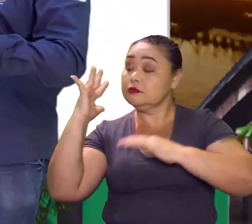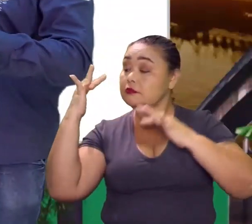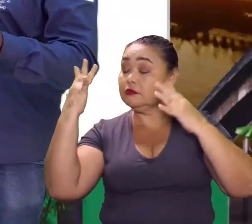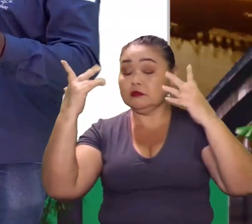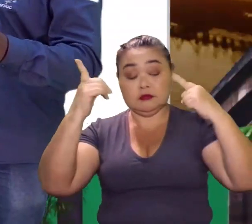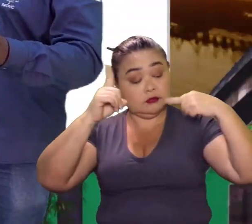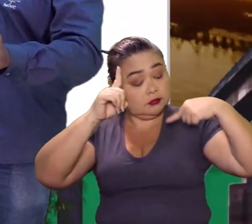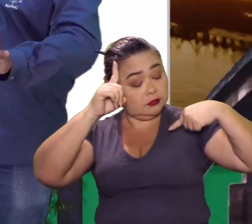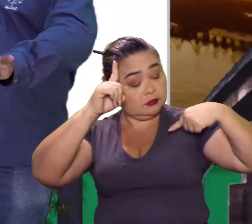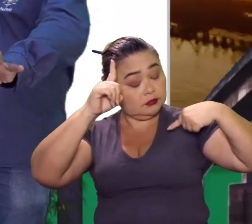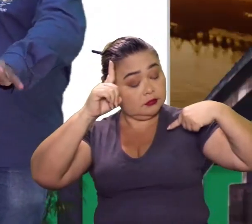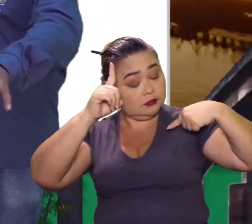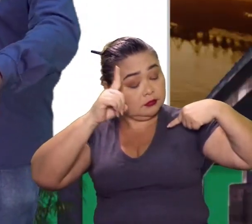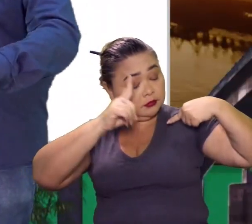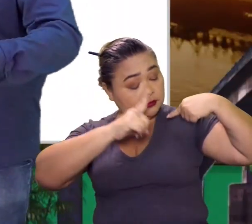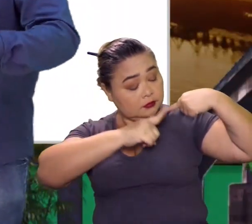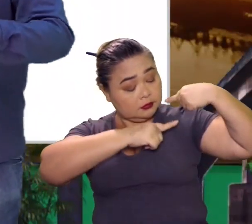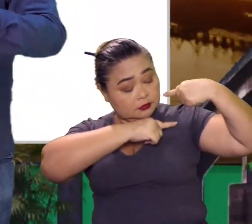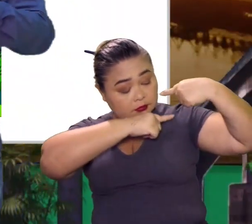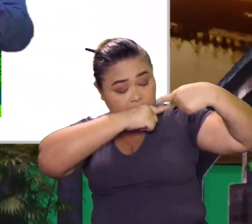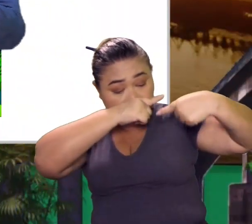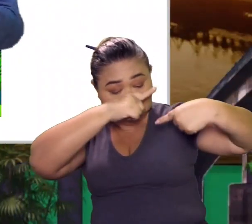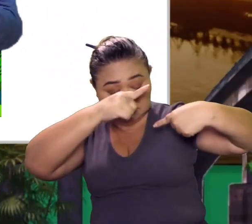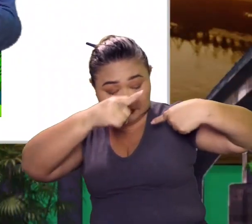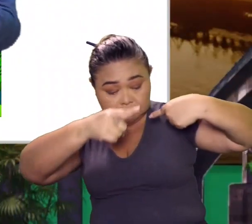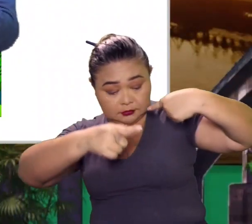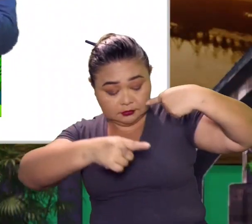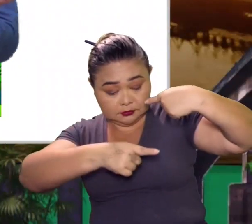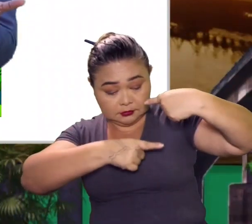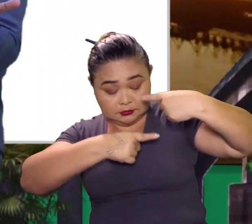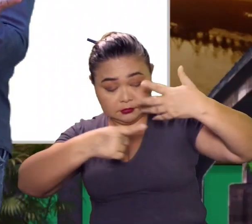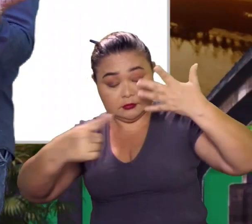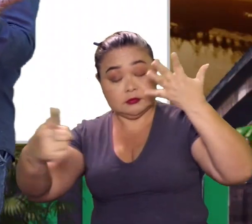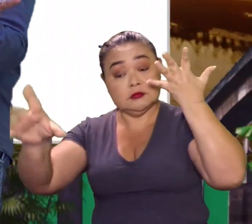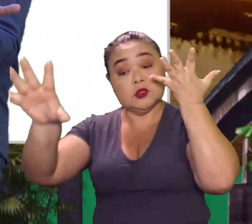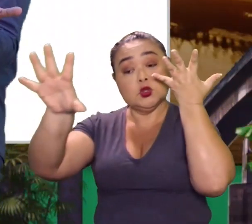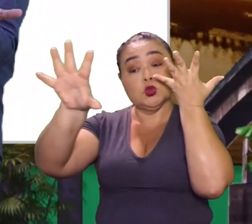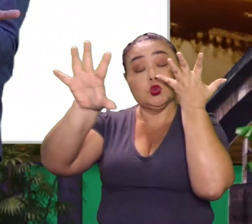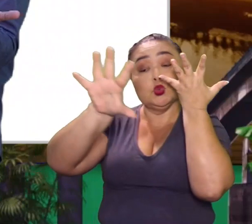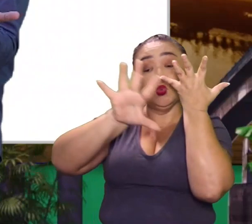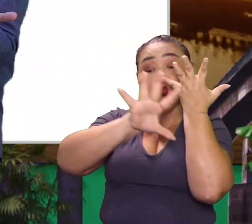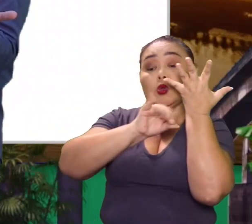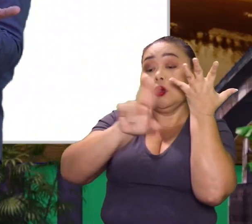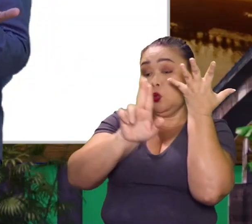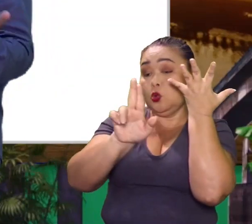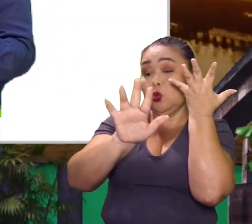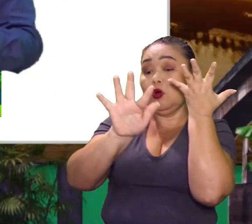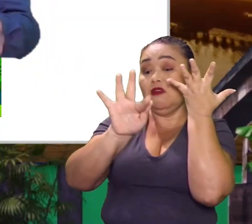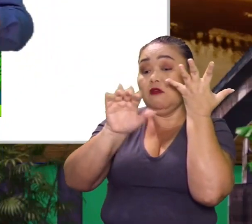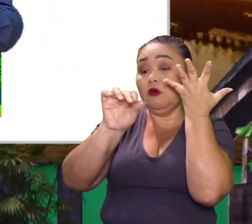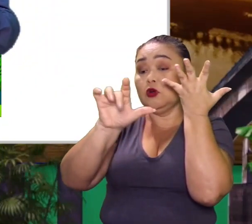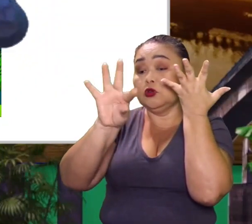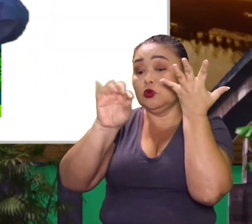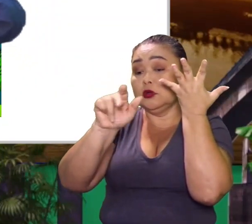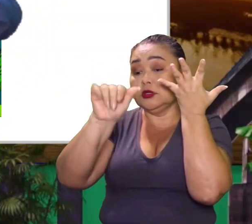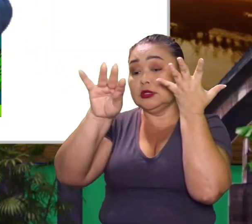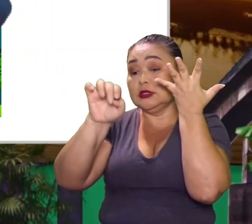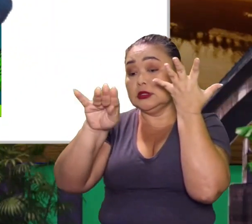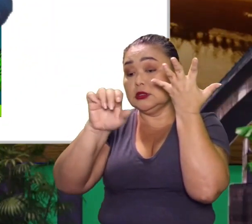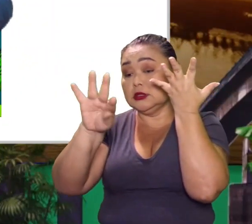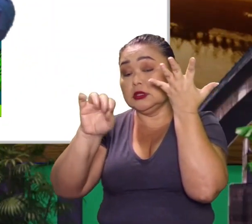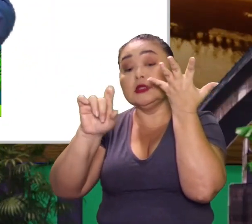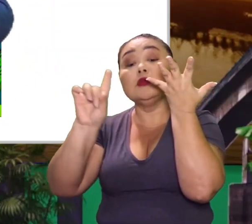um processo interessante que é chamado de fotossíntese. Nosso aluno já deve ter ouvido falar, mas é bom